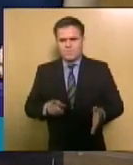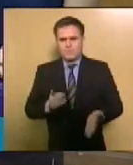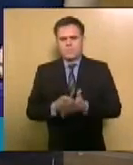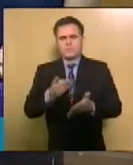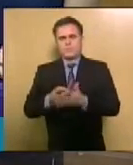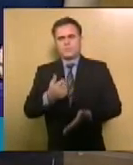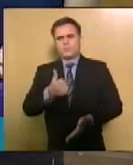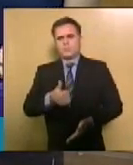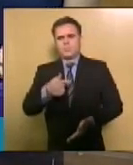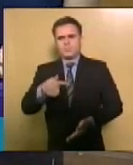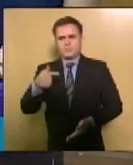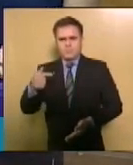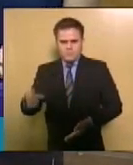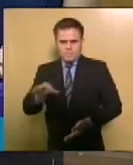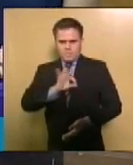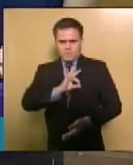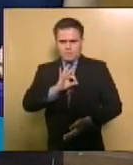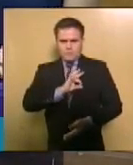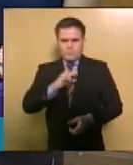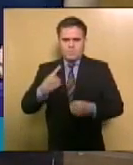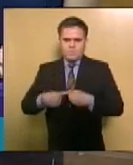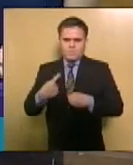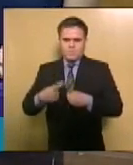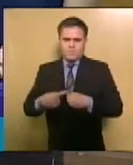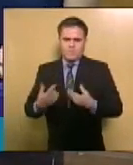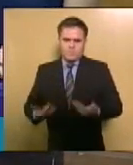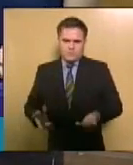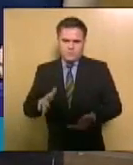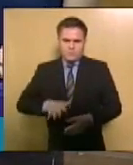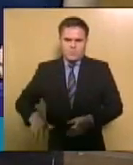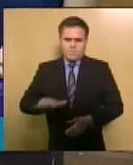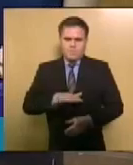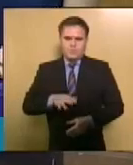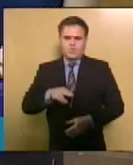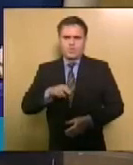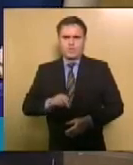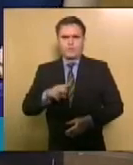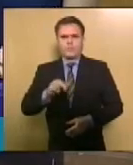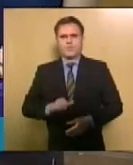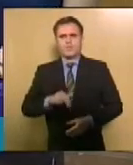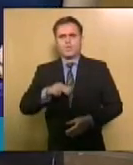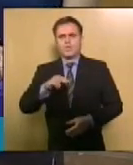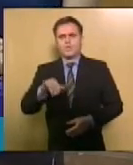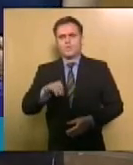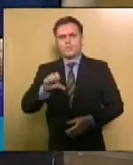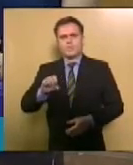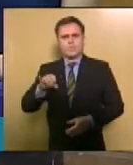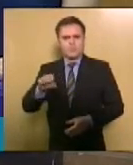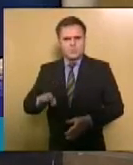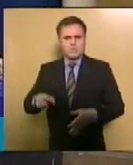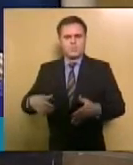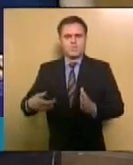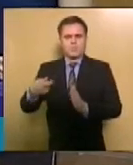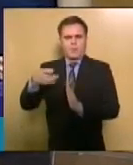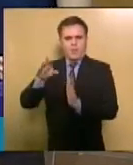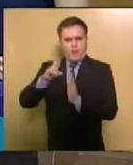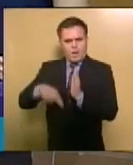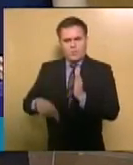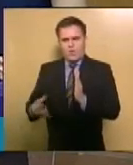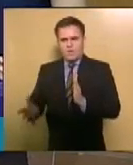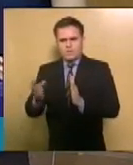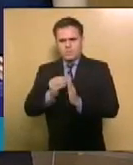177 polícias municipais só na universidade de Nova gers eles pegaram relatórios das polícias municipais pegaram